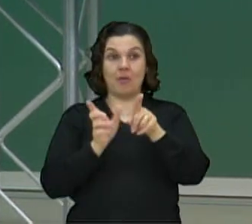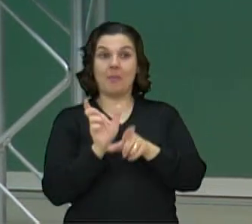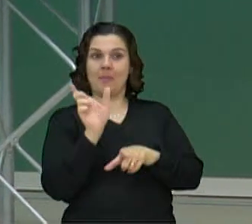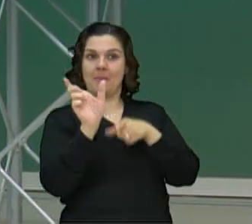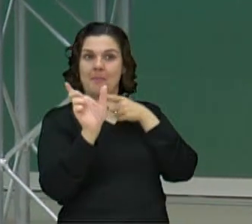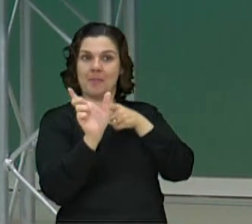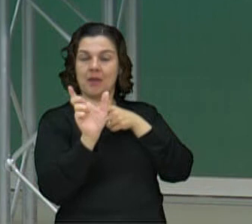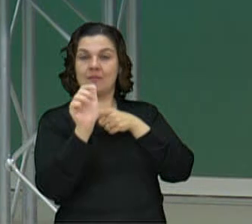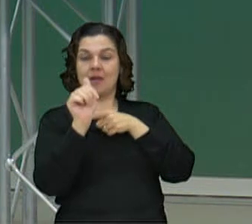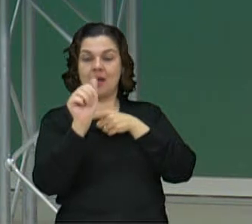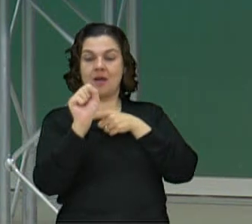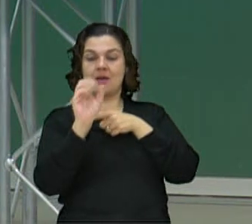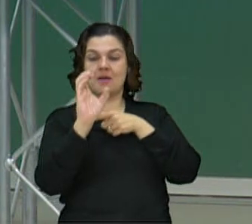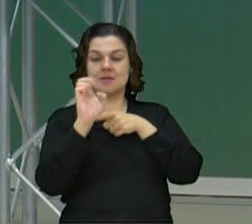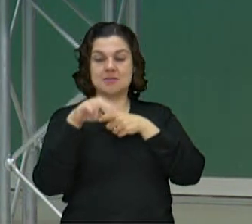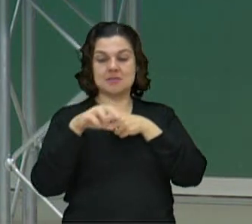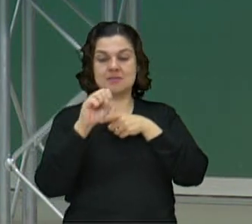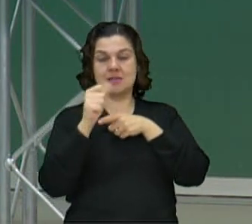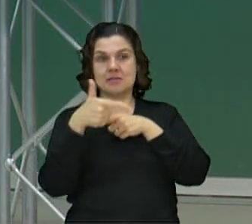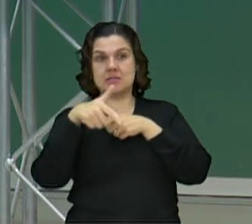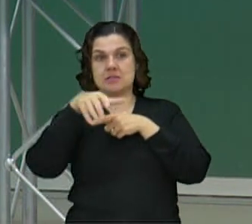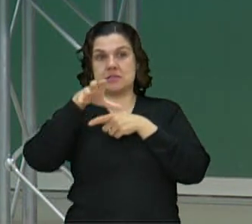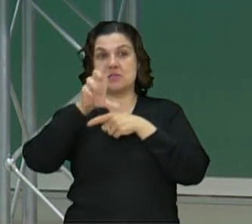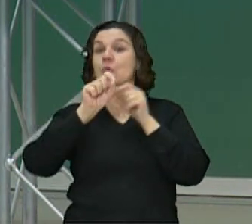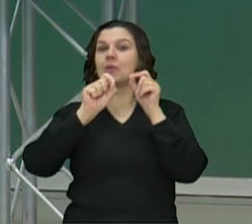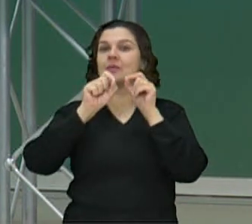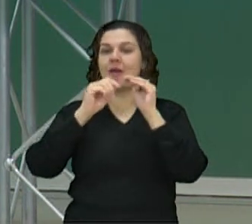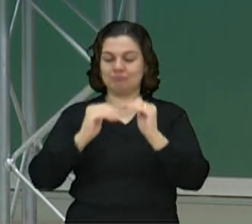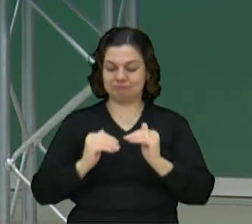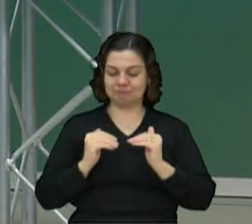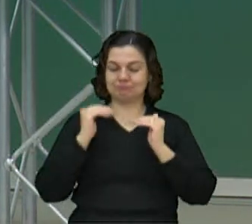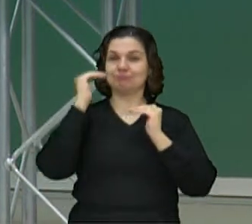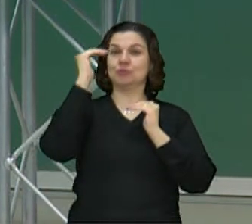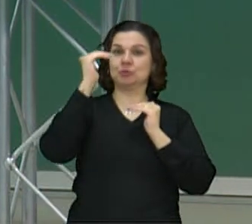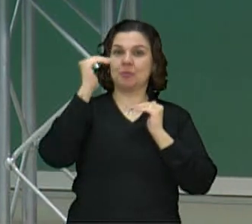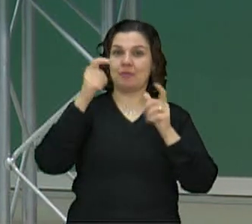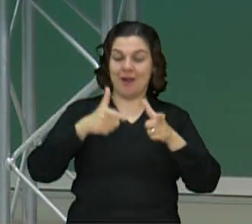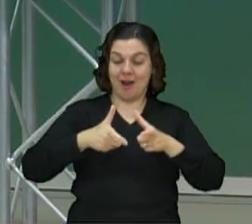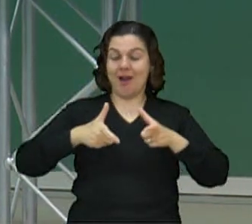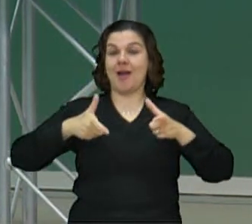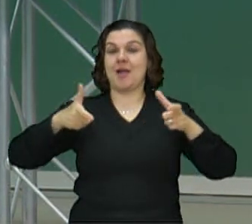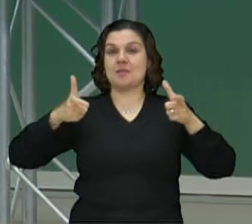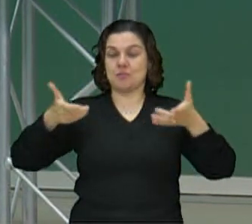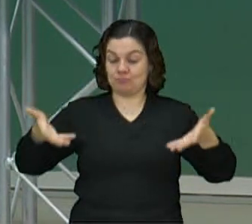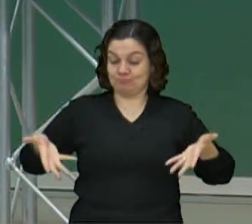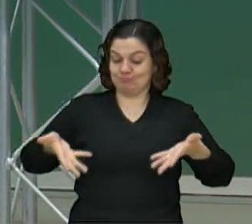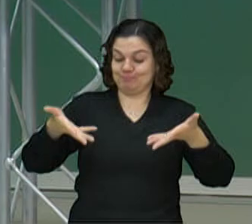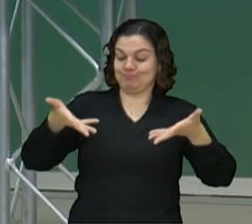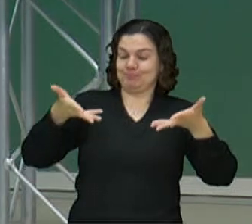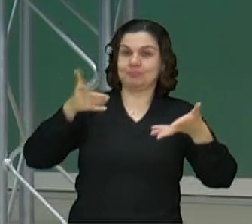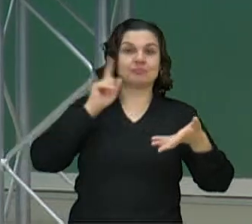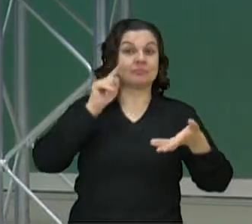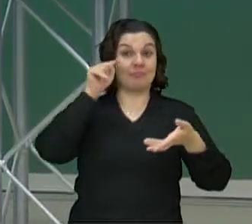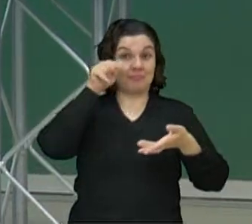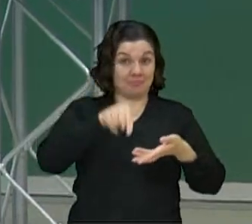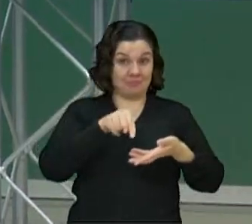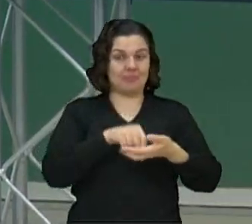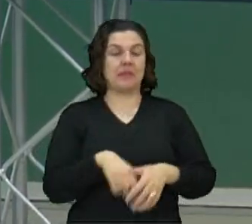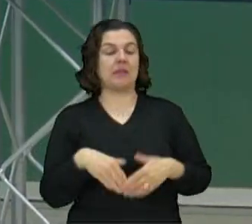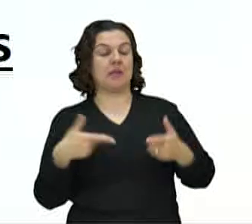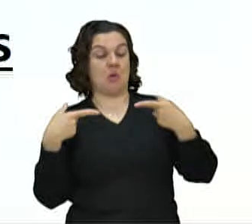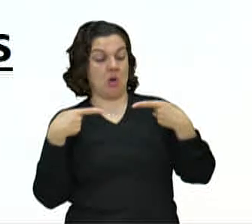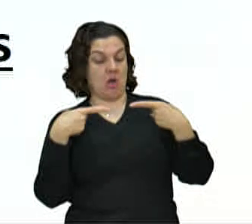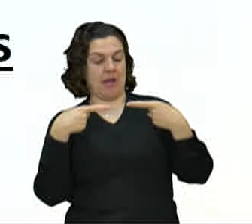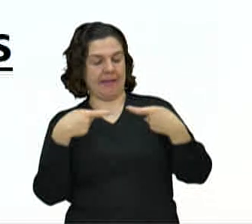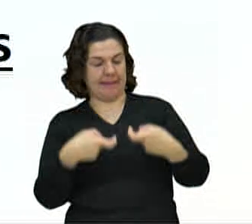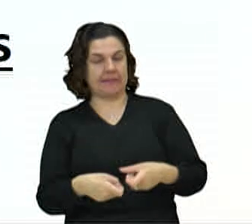você. Ascensão dá a ideia de subida, crescimento. Então é disso que nós vamos falar. A guerra